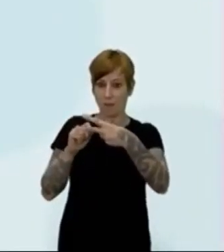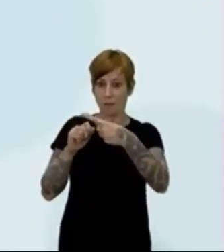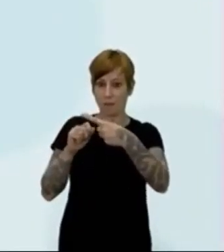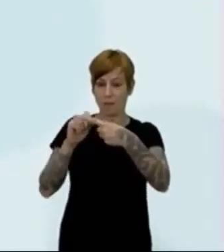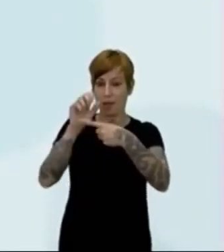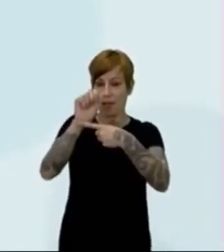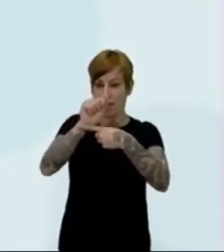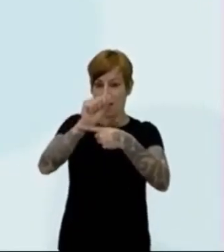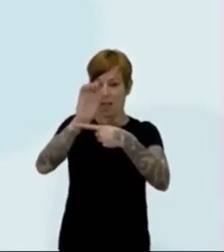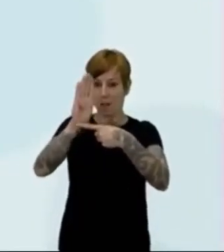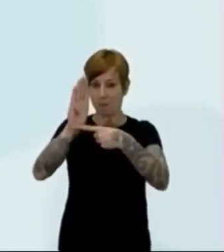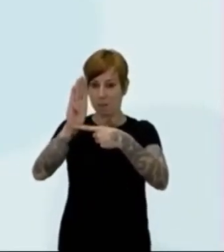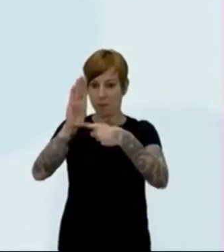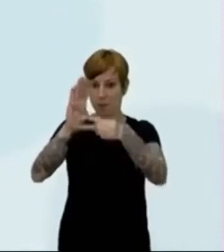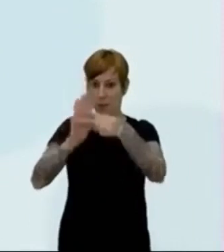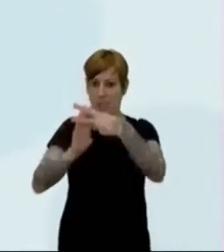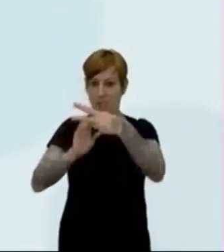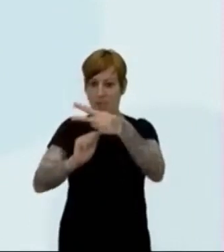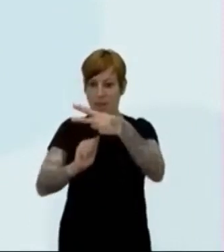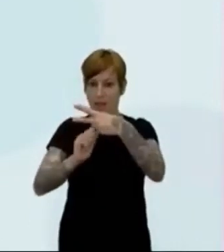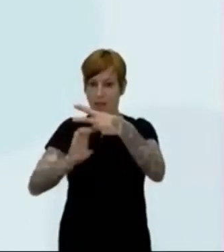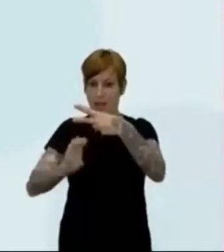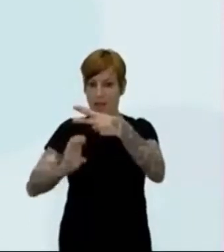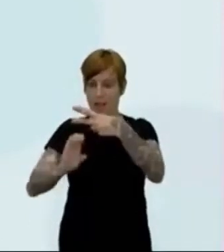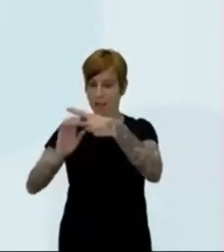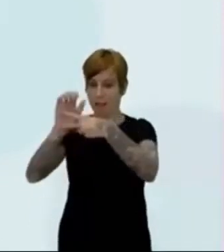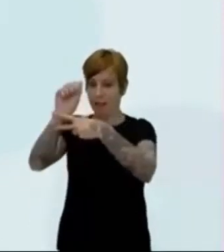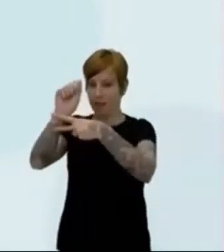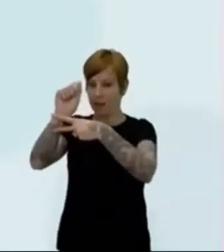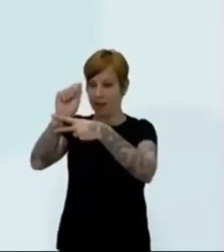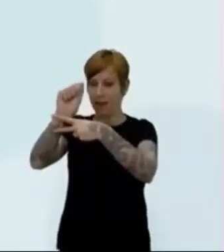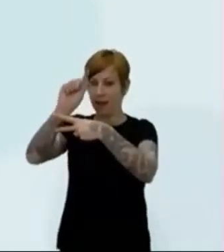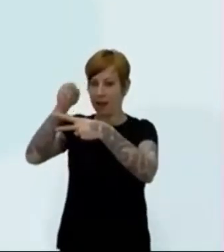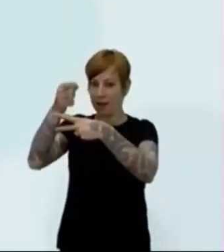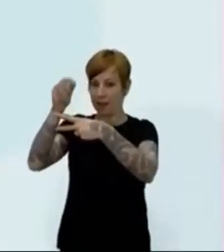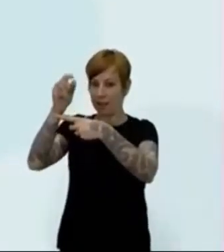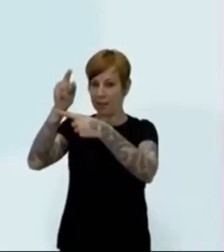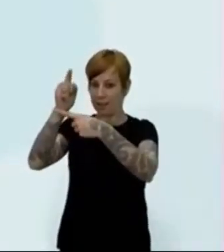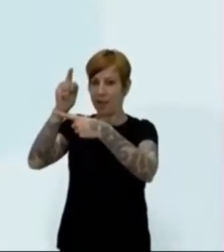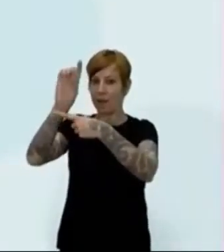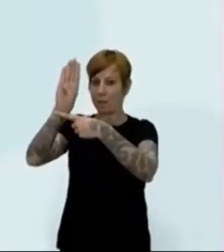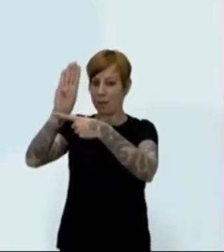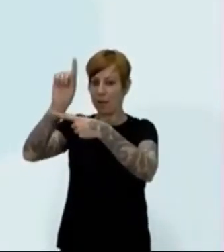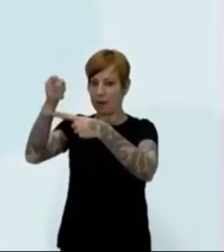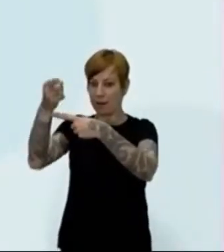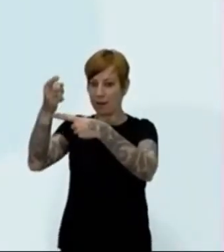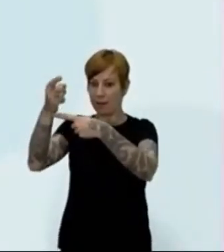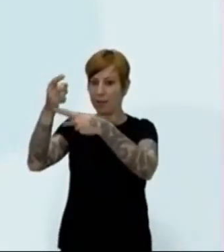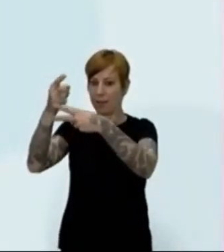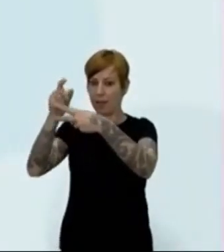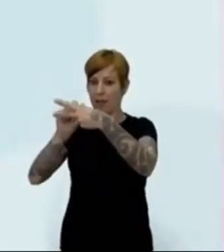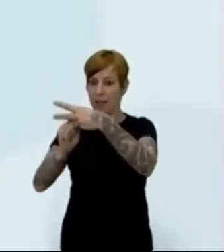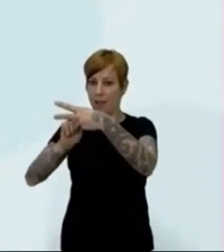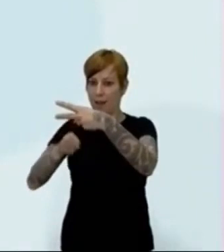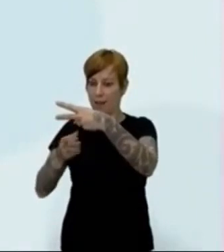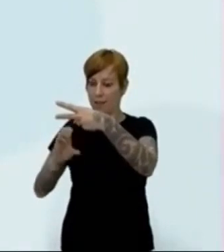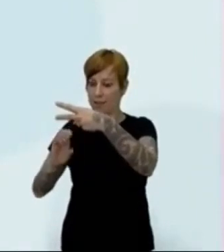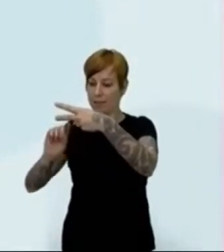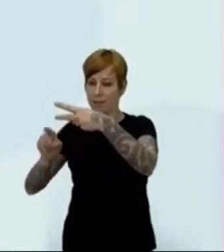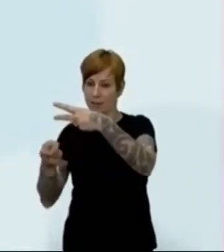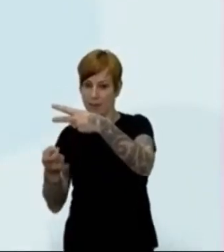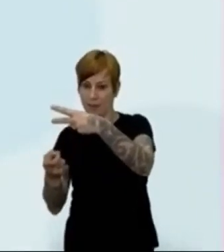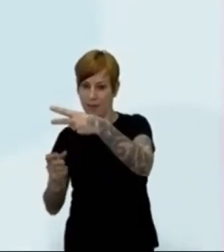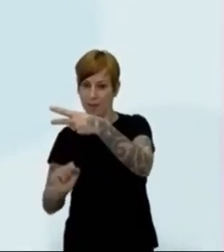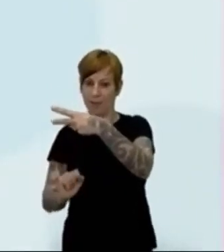soma, e do outro lado, o que você vai fazer? Pegar o primeiro segmento sobre a soma também. Então AB sobre AC, A'